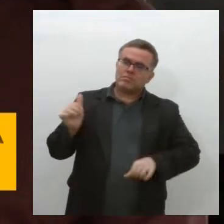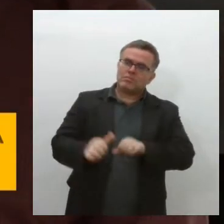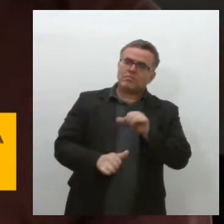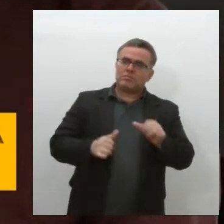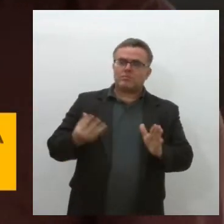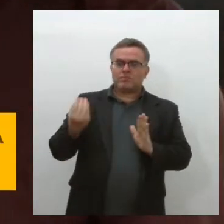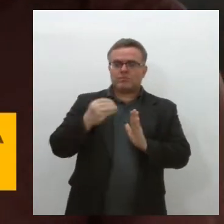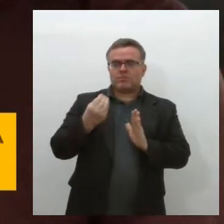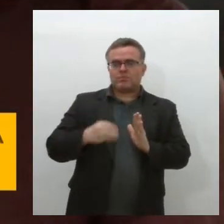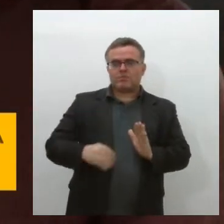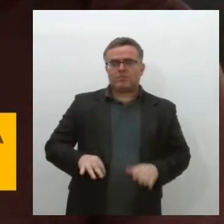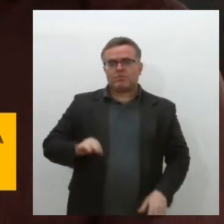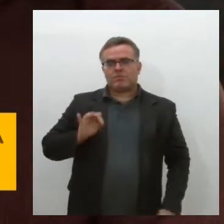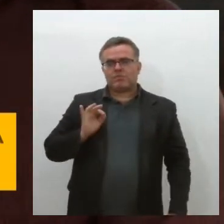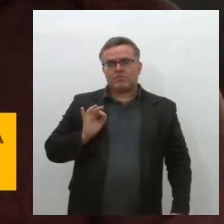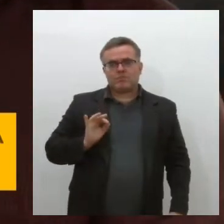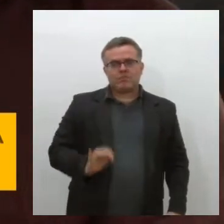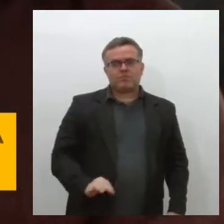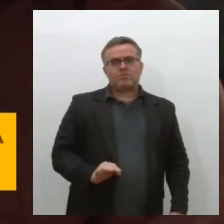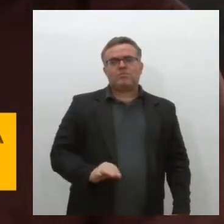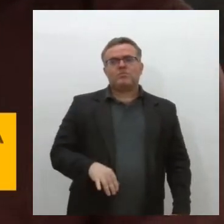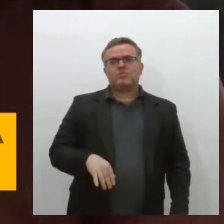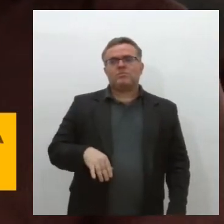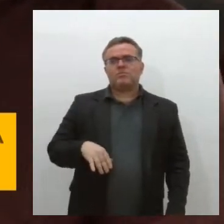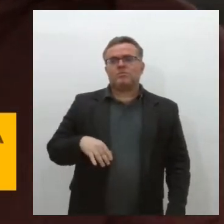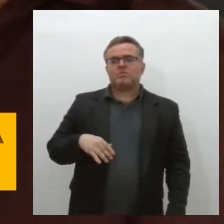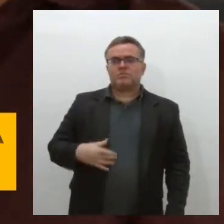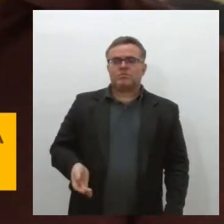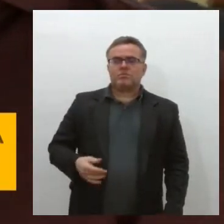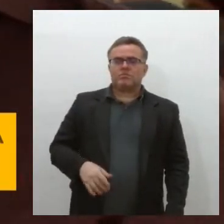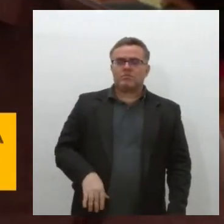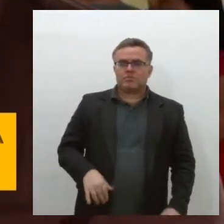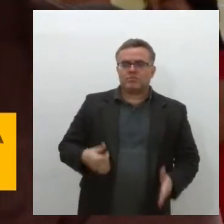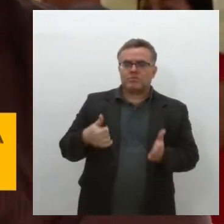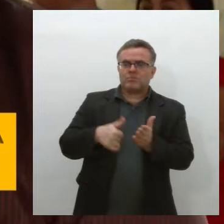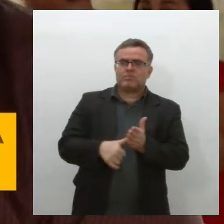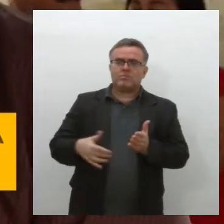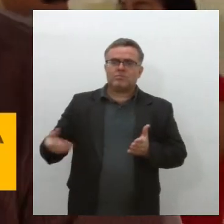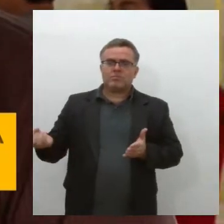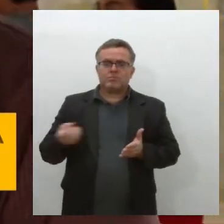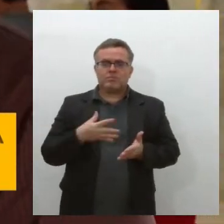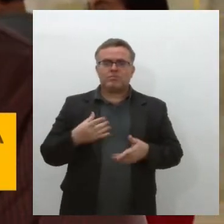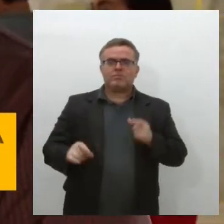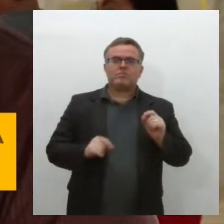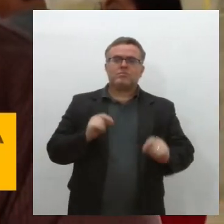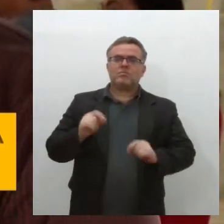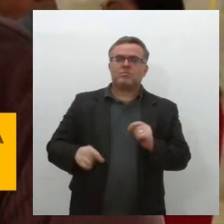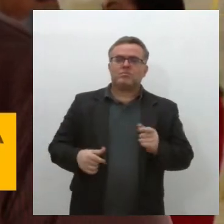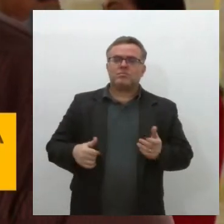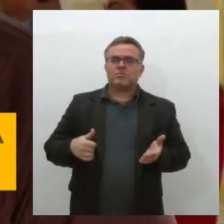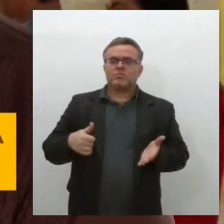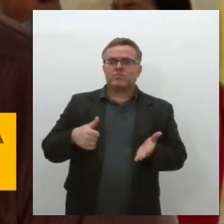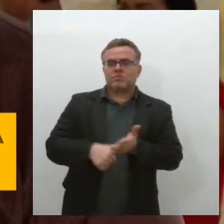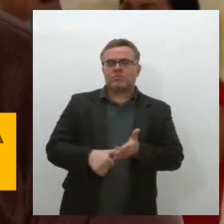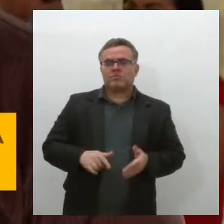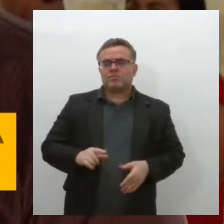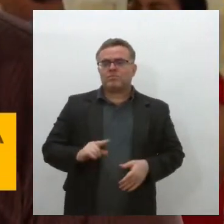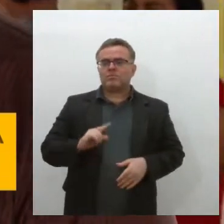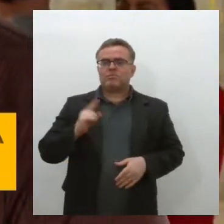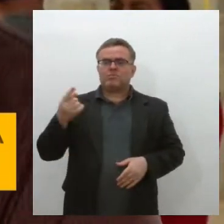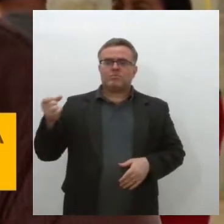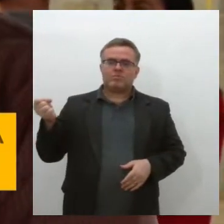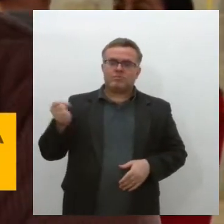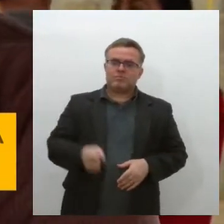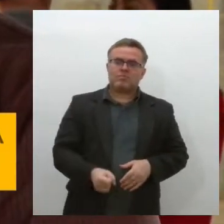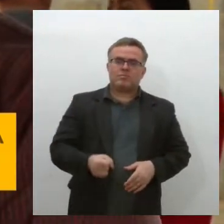carteira nacional, de identificação nacional. Isso mesmo. A gente faz o cadastro, né, que é a primeira pessoa que quando vem fazer o